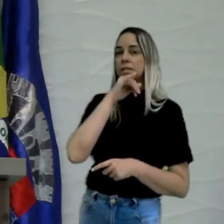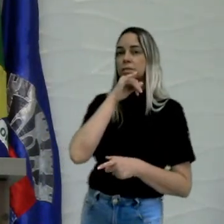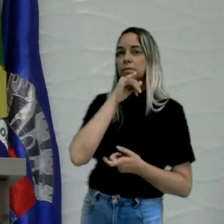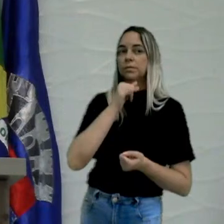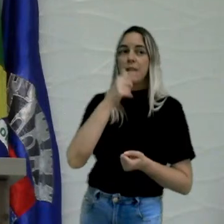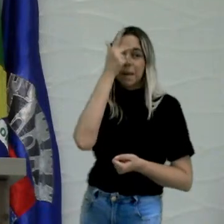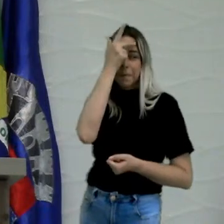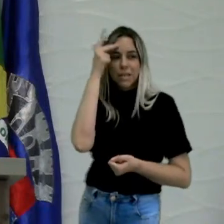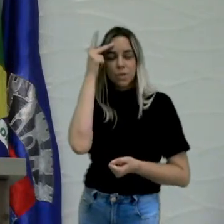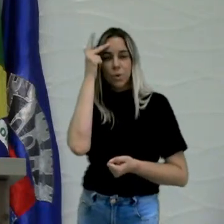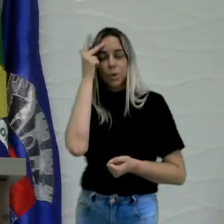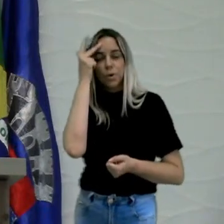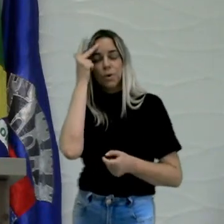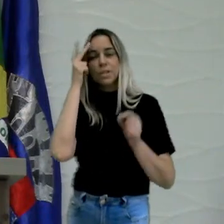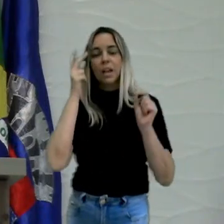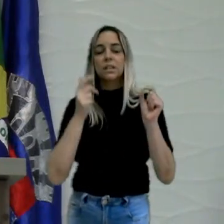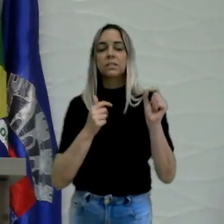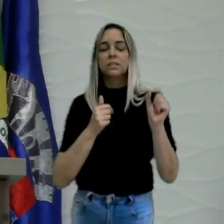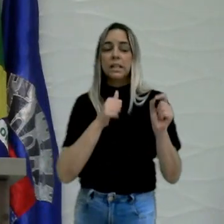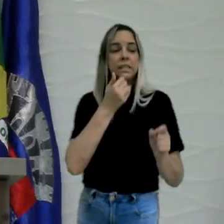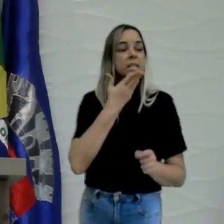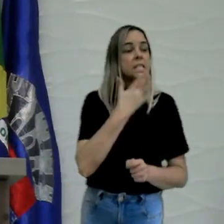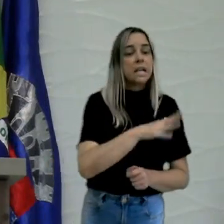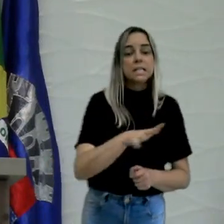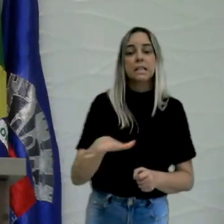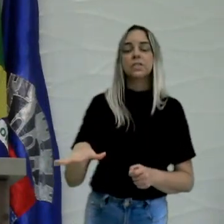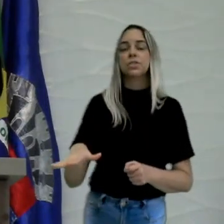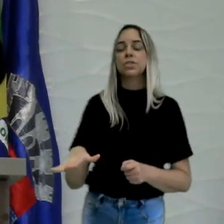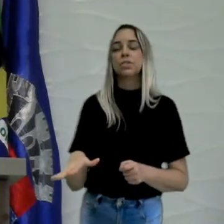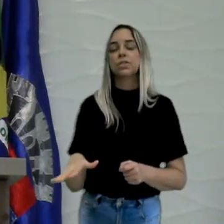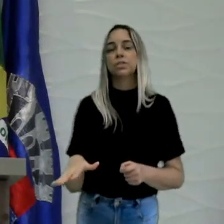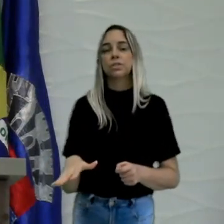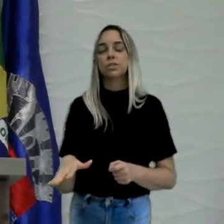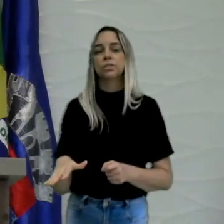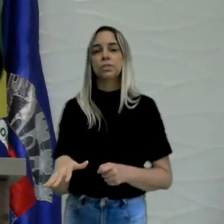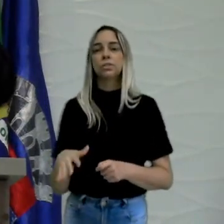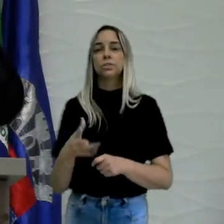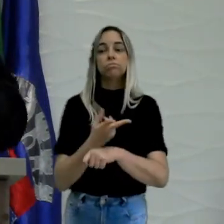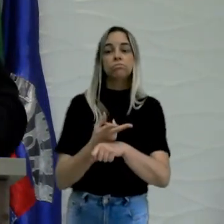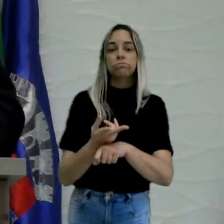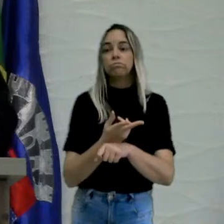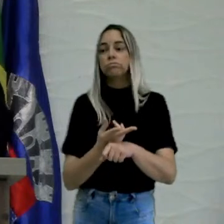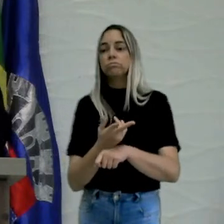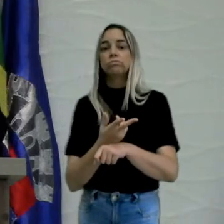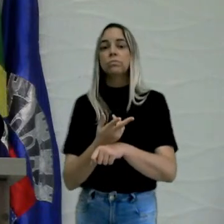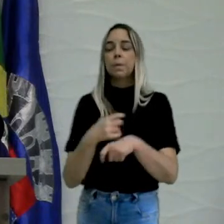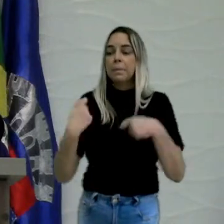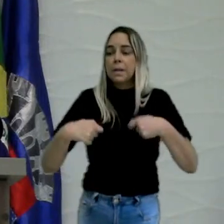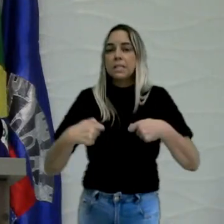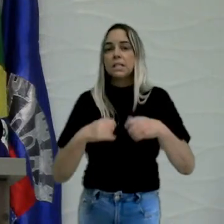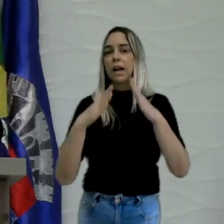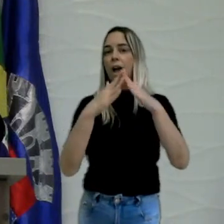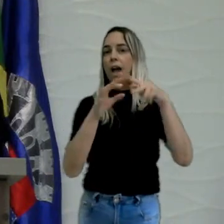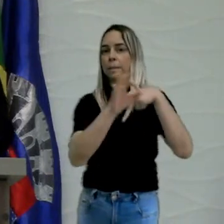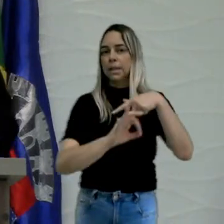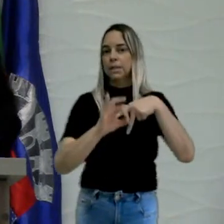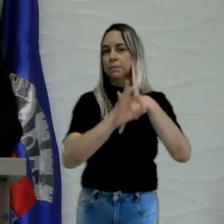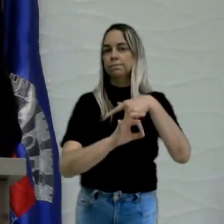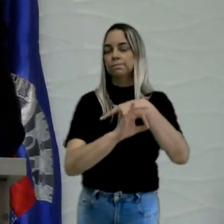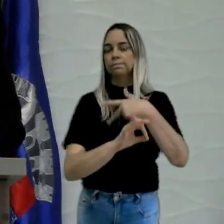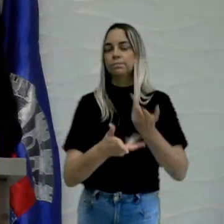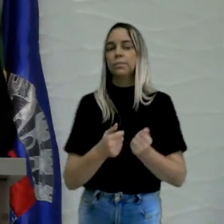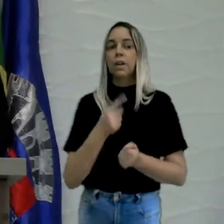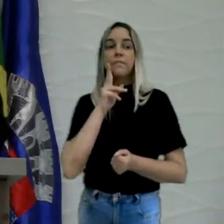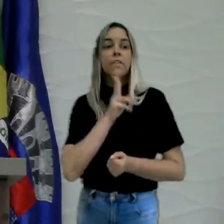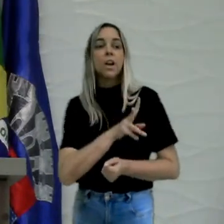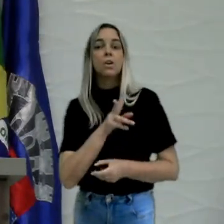das pessoas, das crianças que necessitam do CAIPD. Para vocês